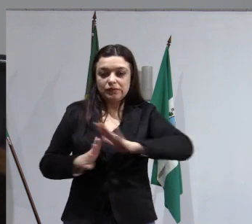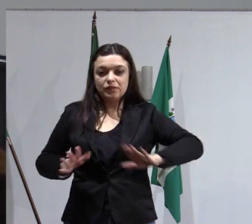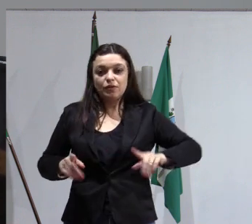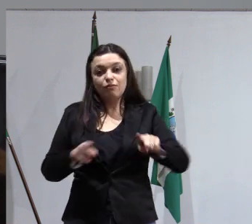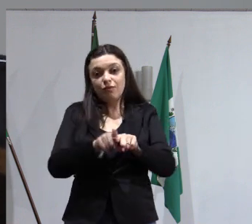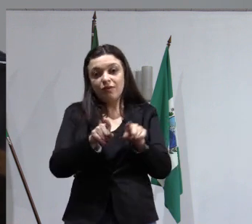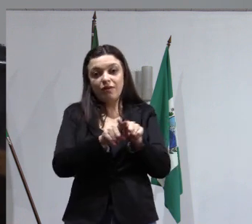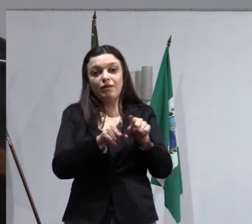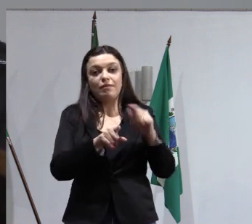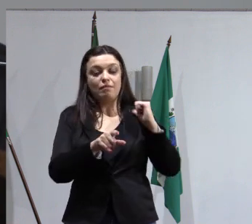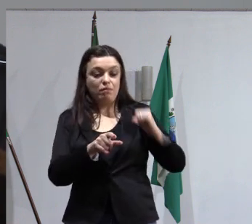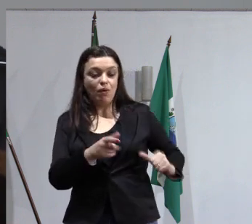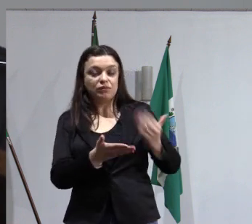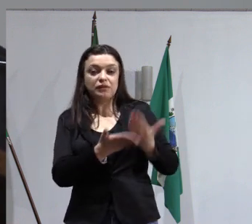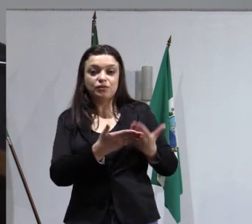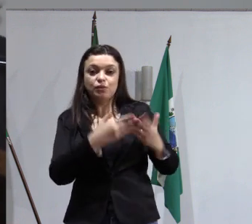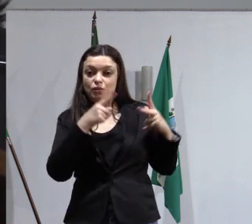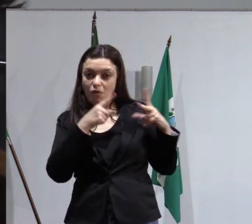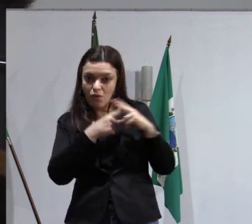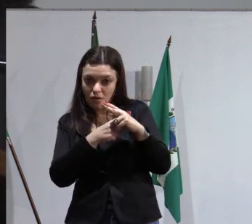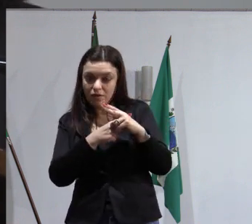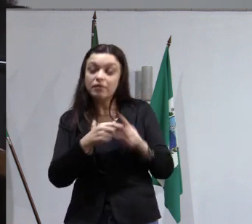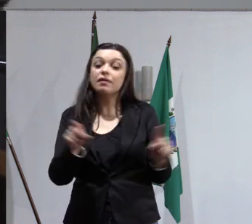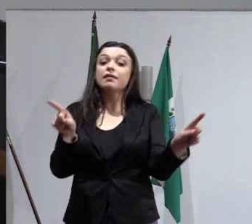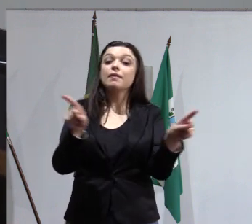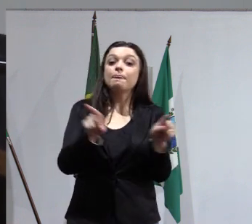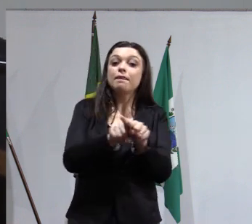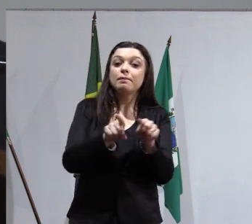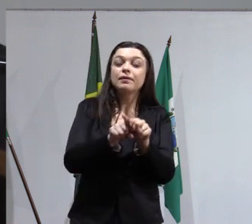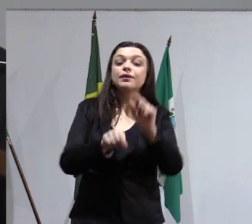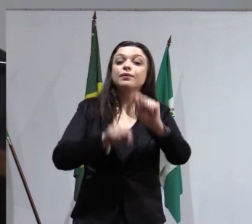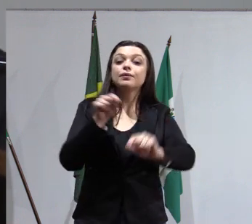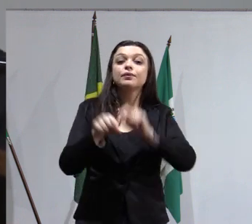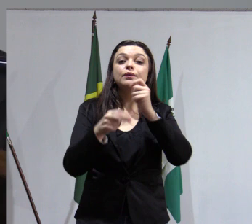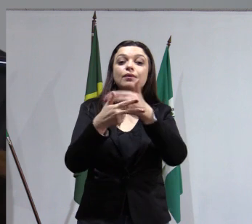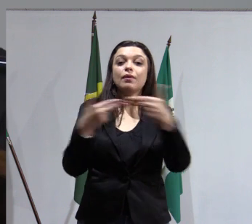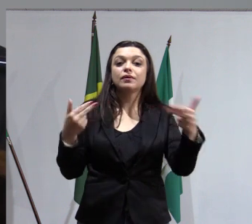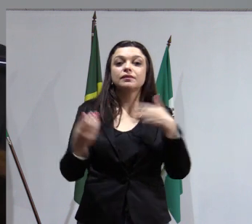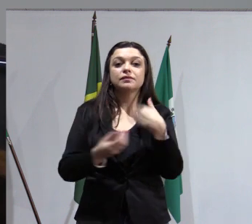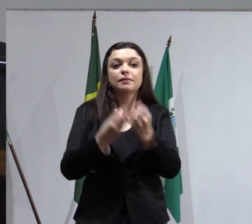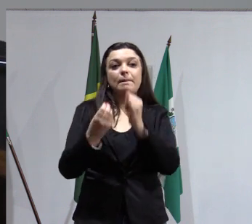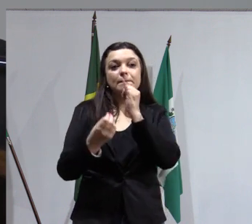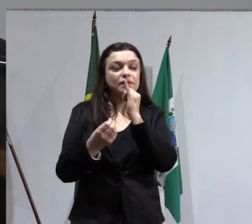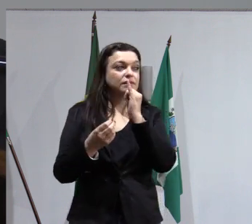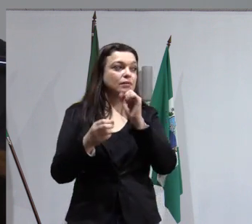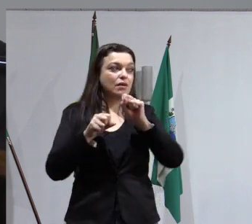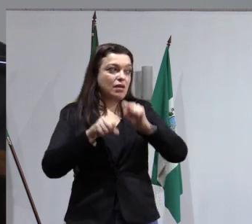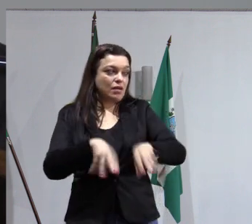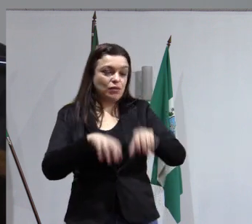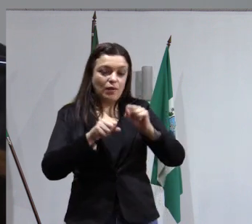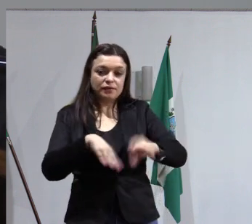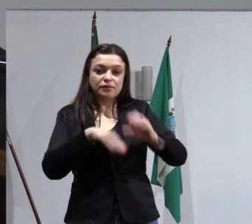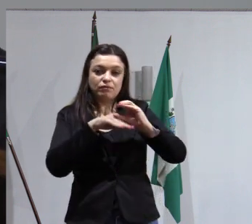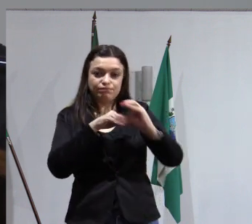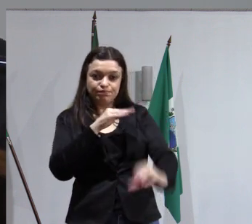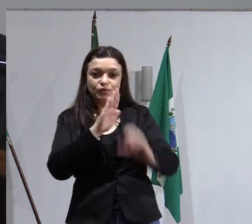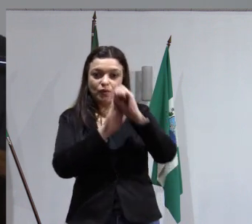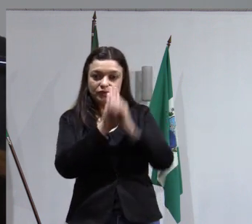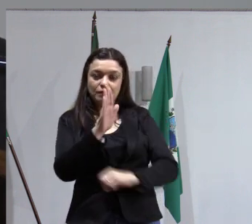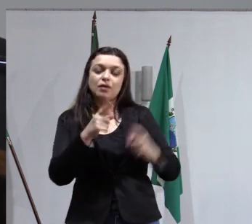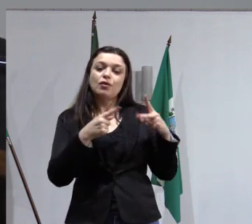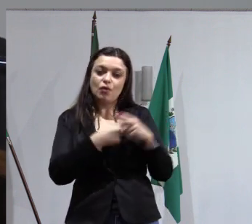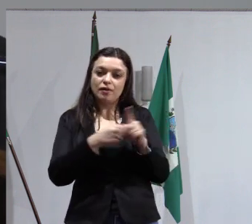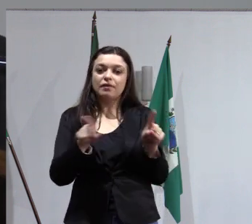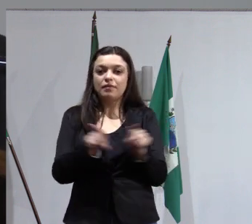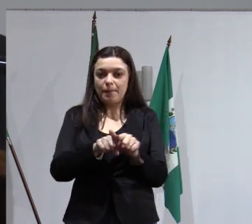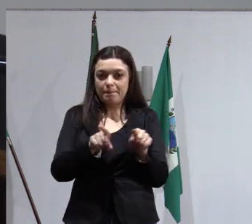pós e pelos efeitos diretos ou indiretos dos cortes no orçamento da universidade, sobre o